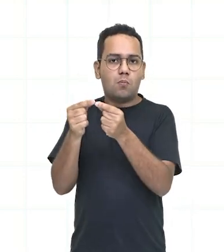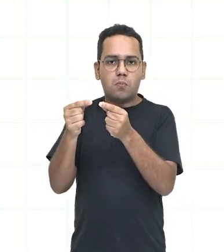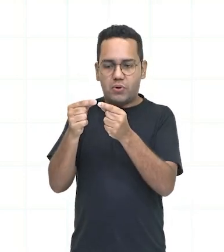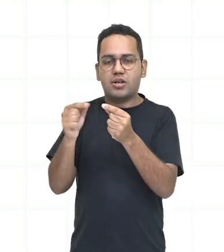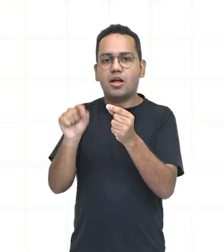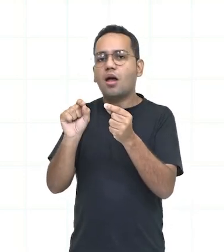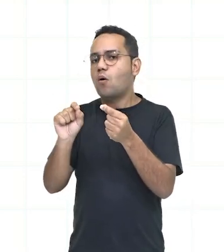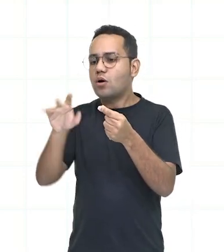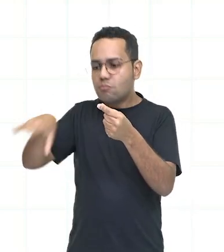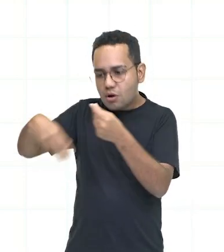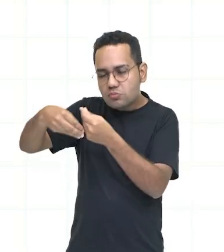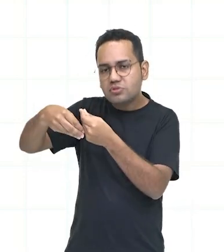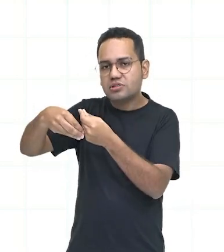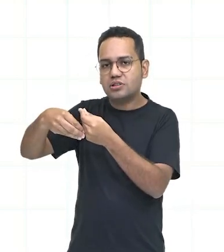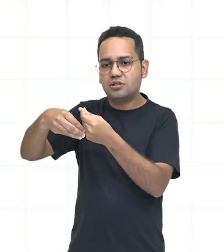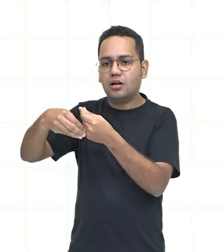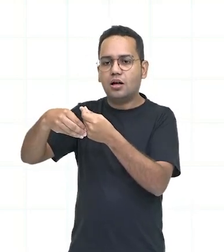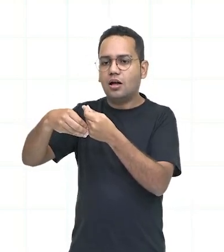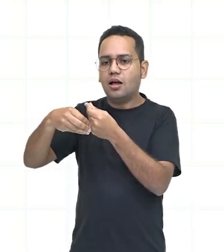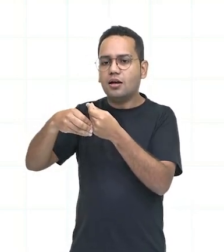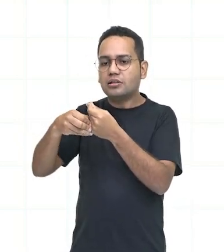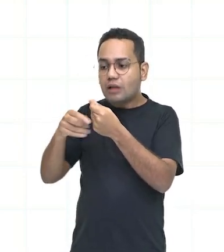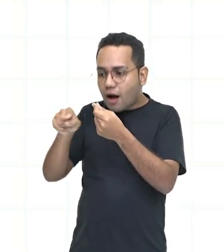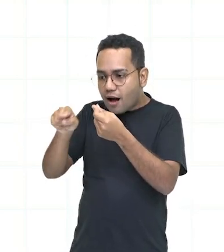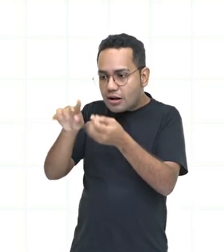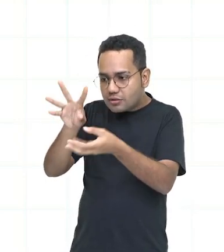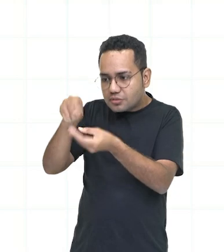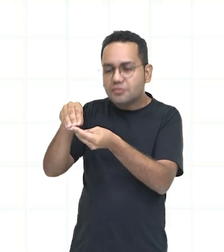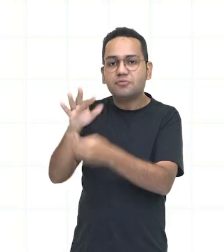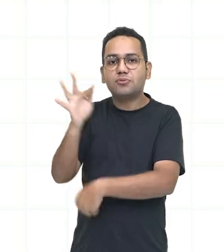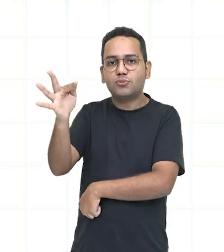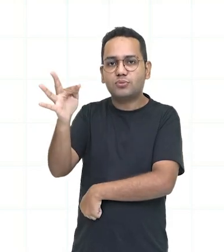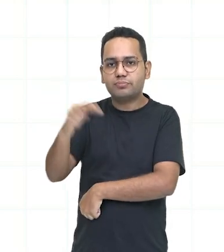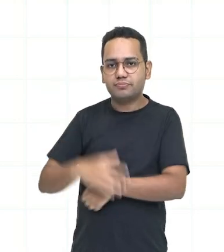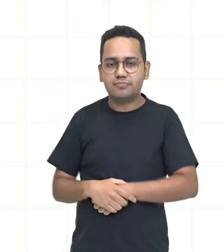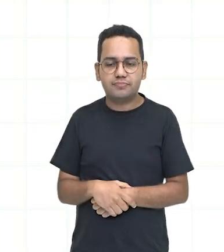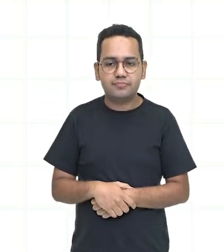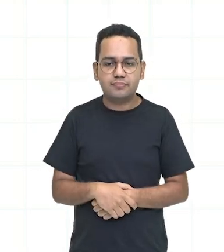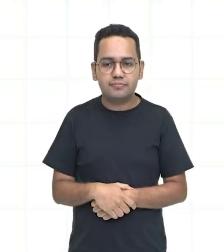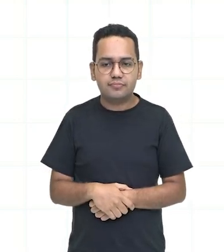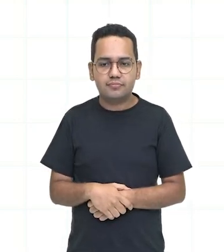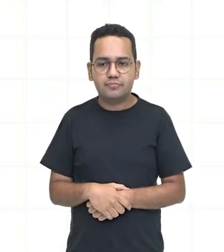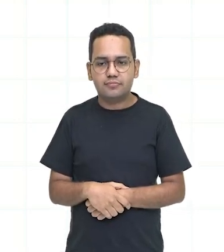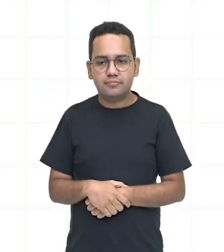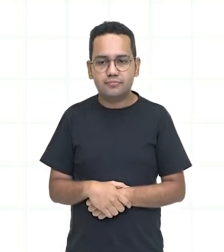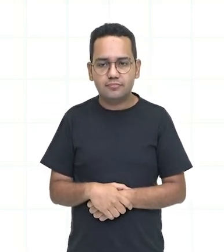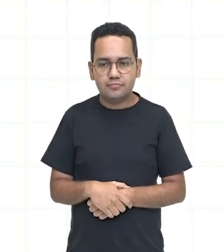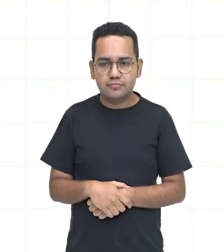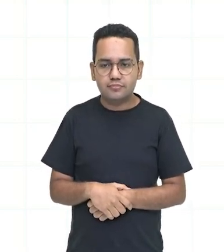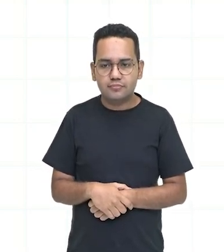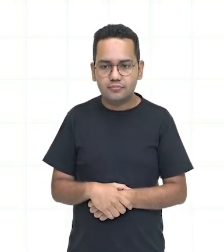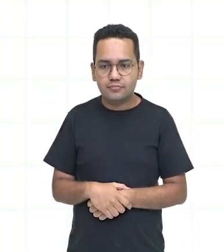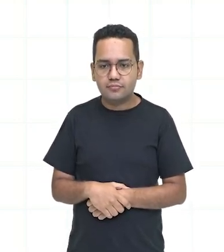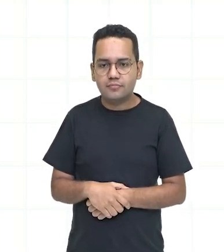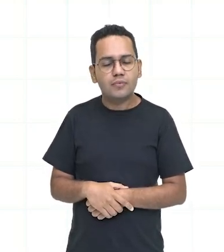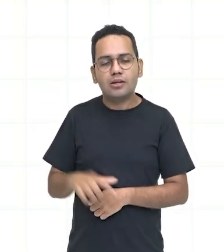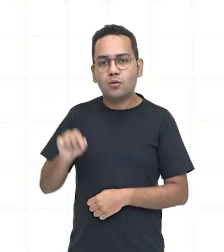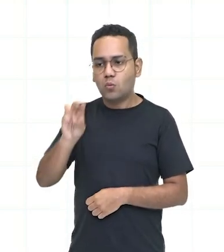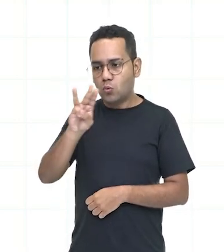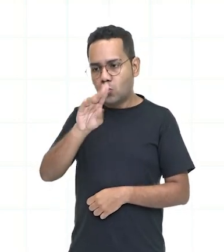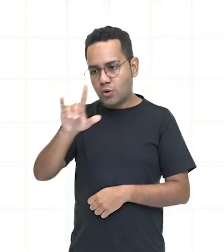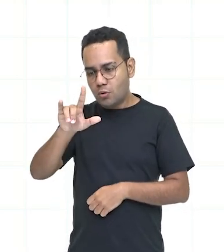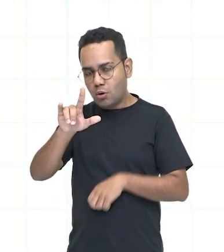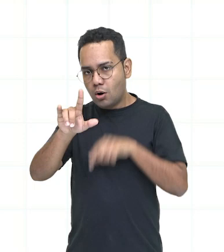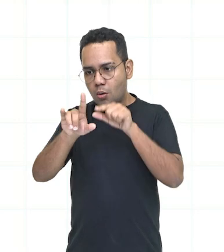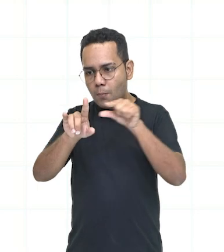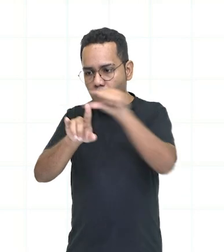sempre formar futuro, tá? Então ele vai se juntar ao verbo da sequência e vai colocar essa ação no futuro. Então ele está